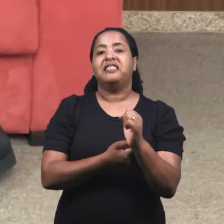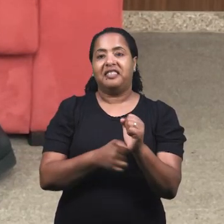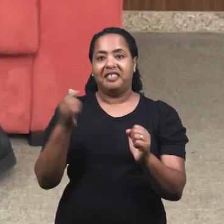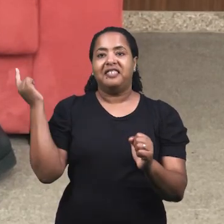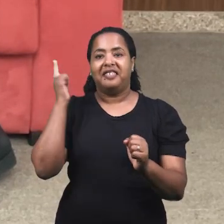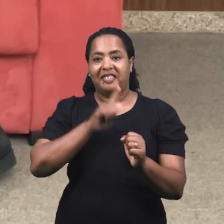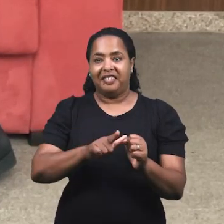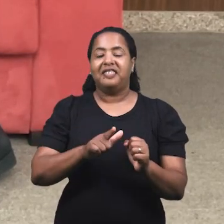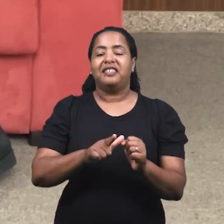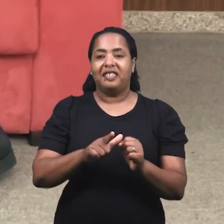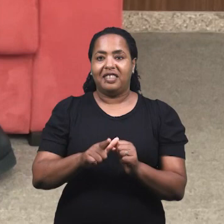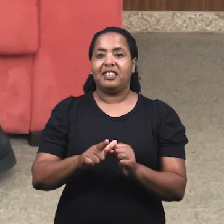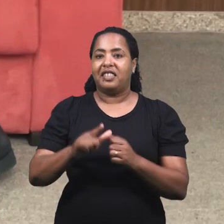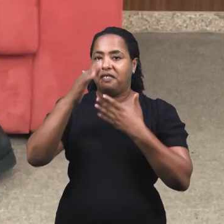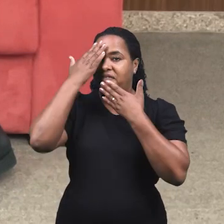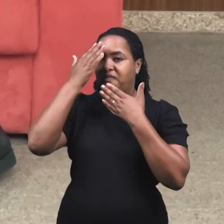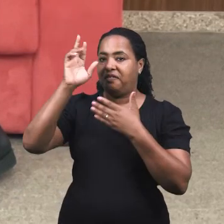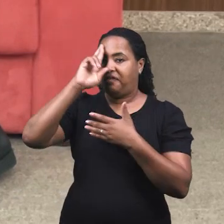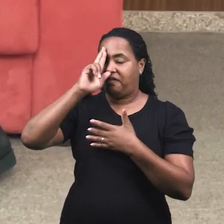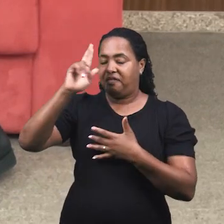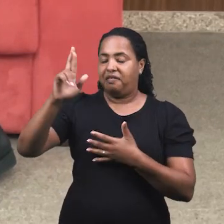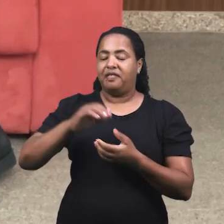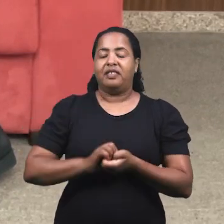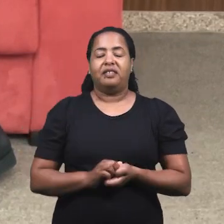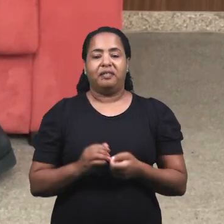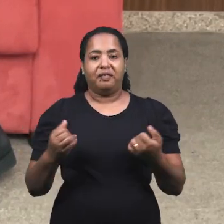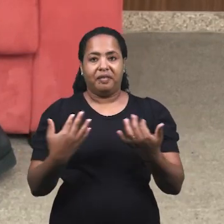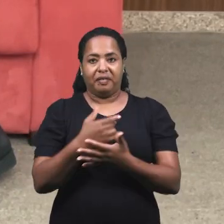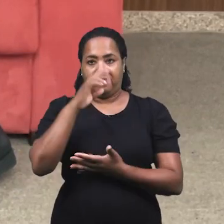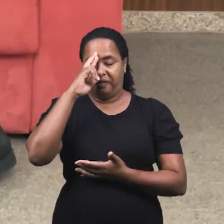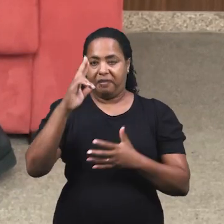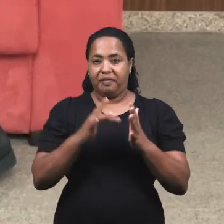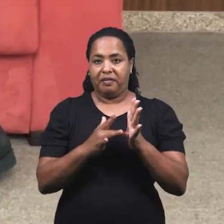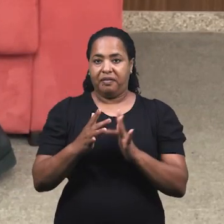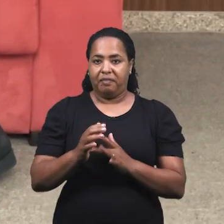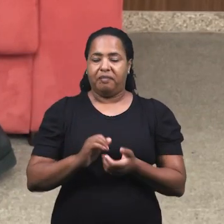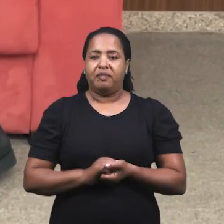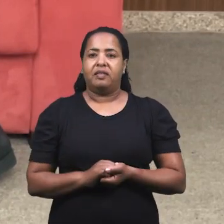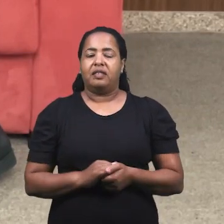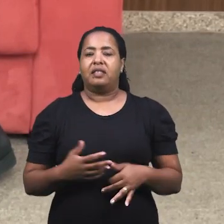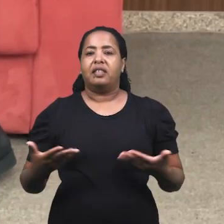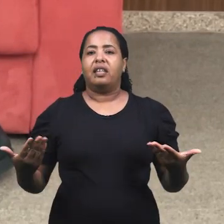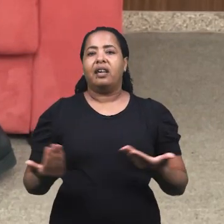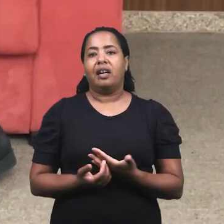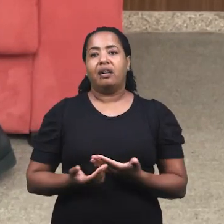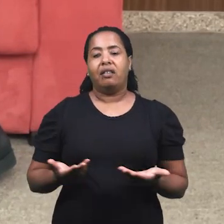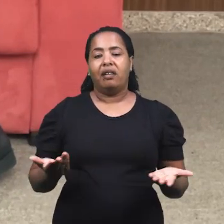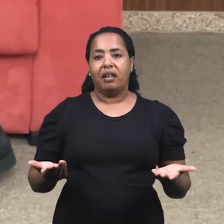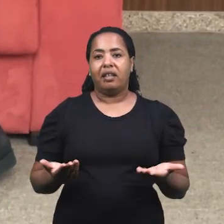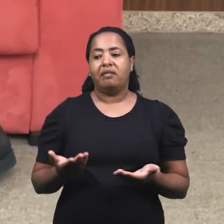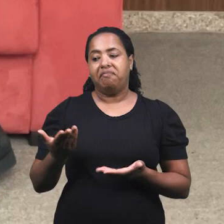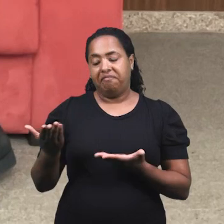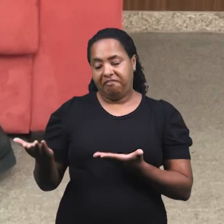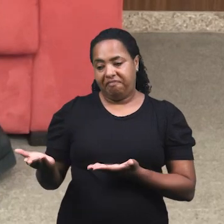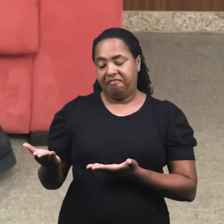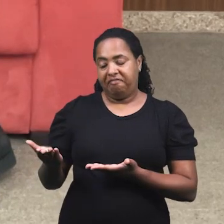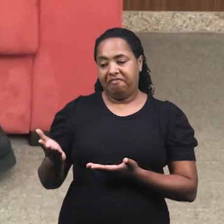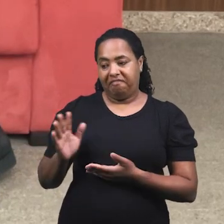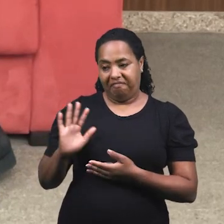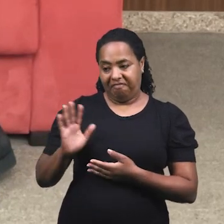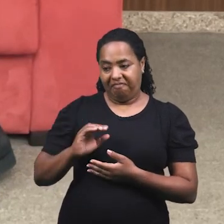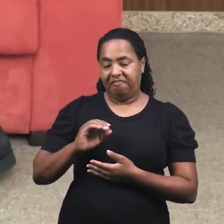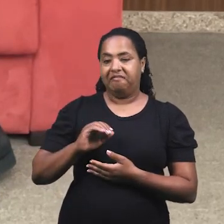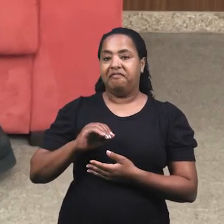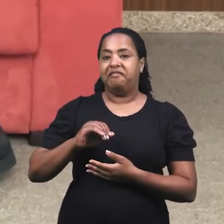o mistério. A igreja ela tem alcançado o mistério e bendizemos o nome do Senhor por isso. Glória a Jesus. Muito bem. Meus irmãos, nós vamos